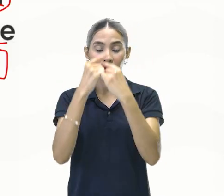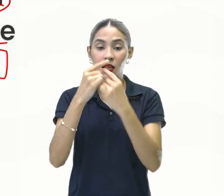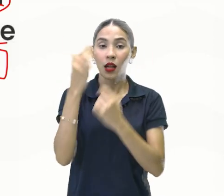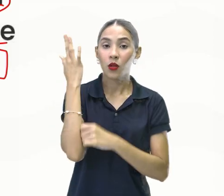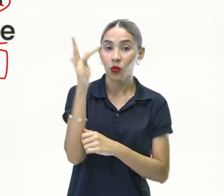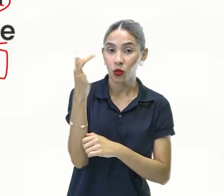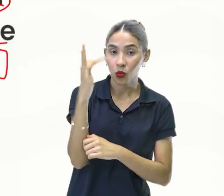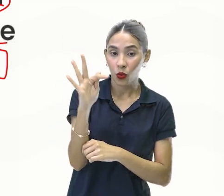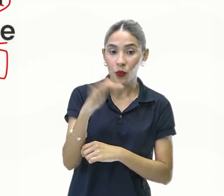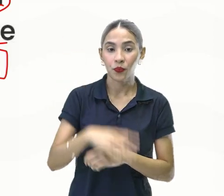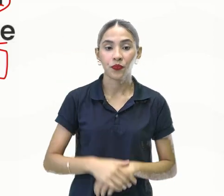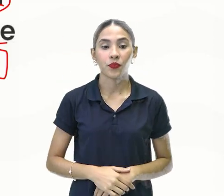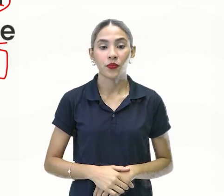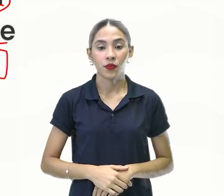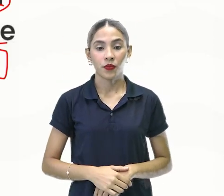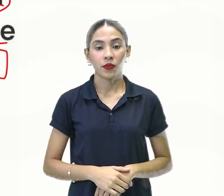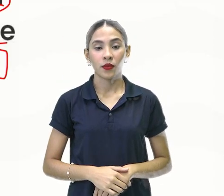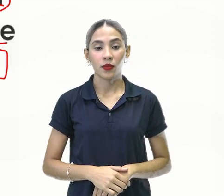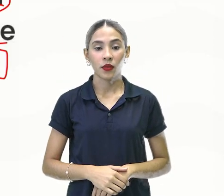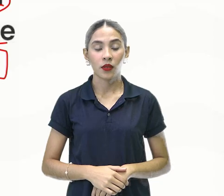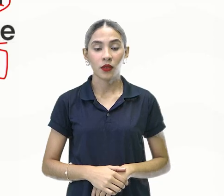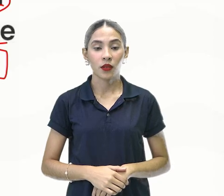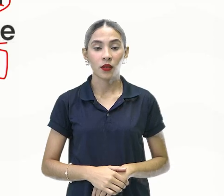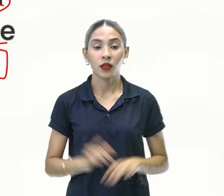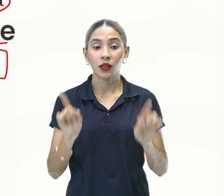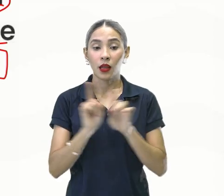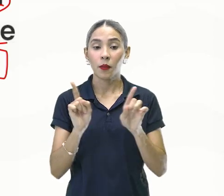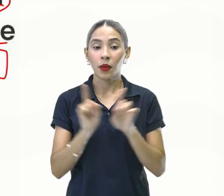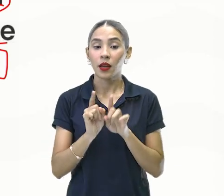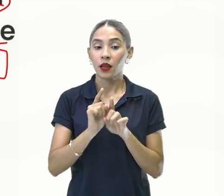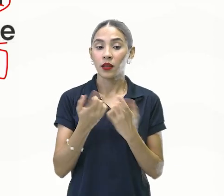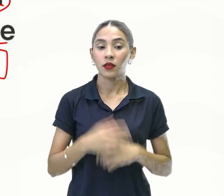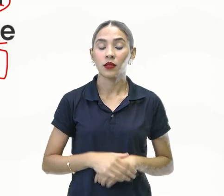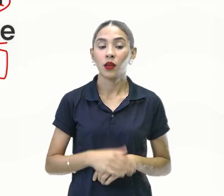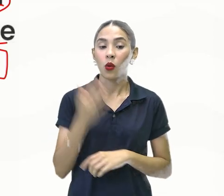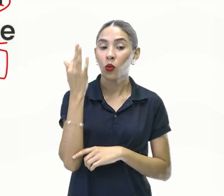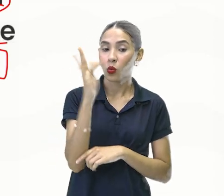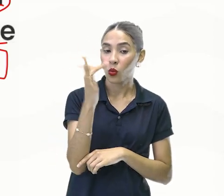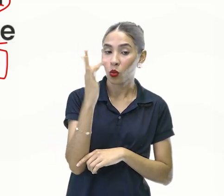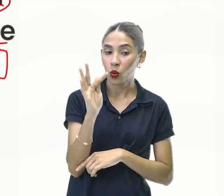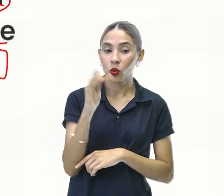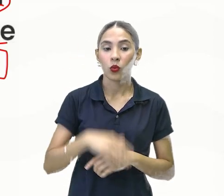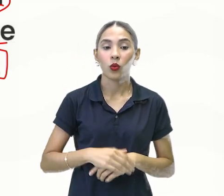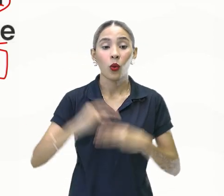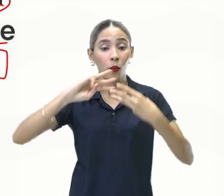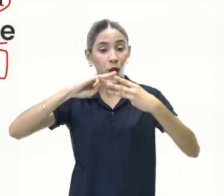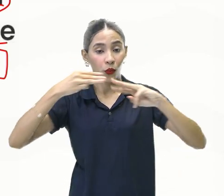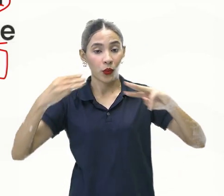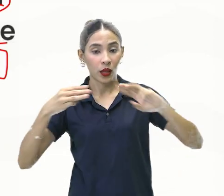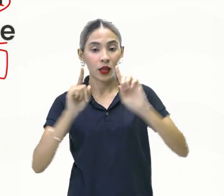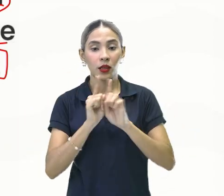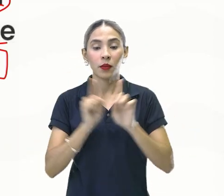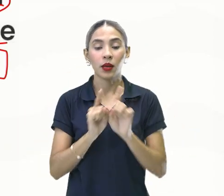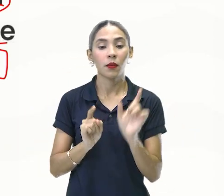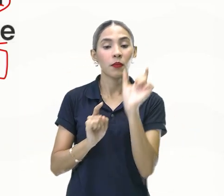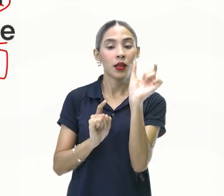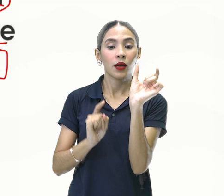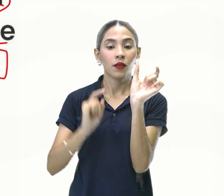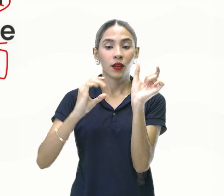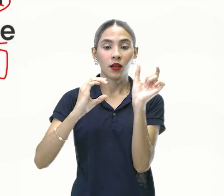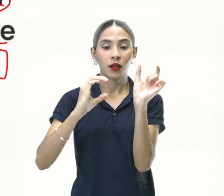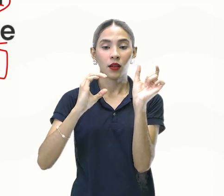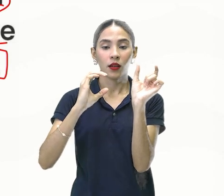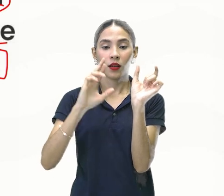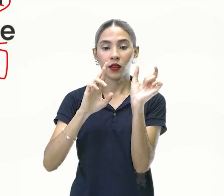cabeça. Muscle aches, né, dor muscular, or menstrual cramps. A palavrinha cramps quer dizer